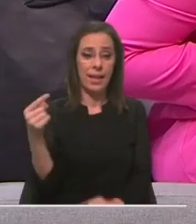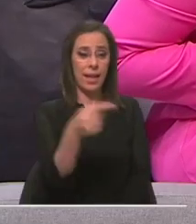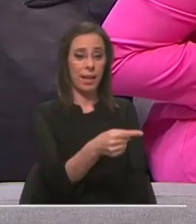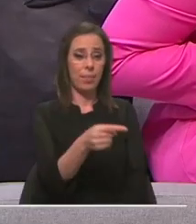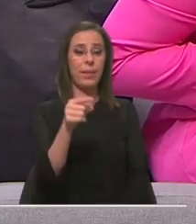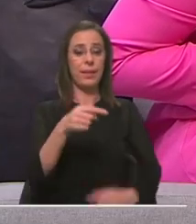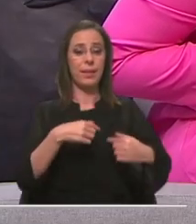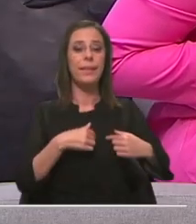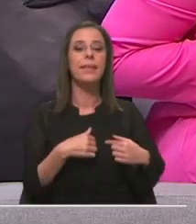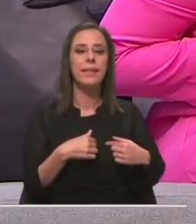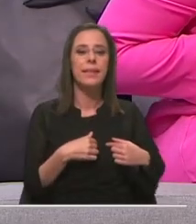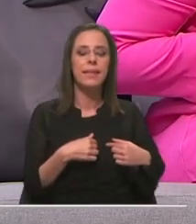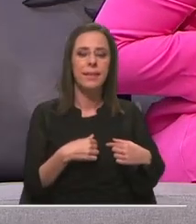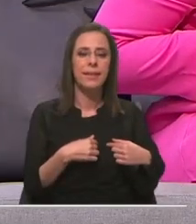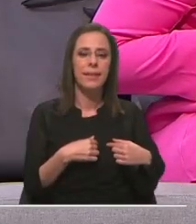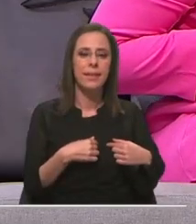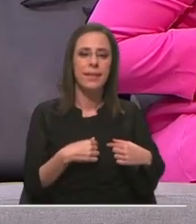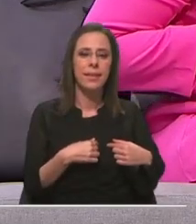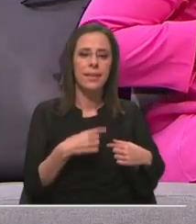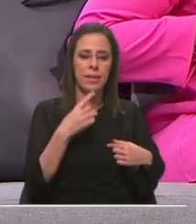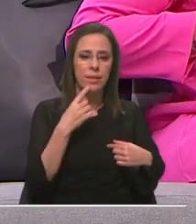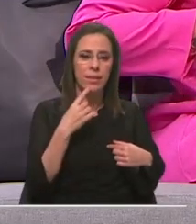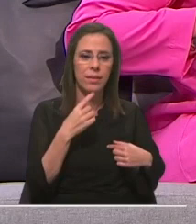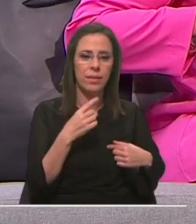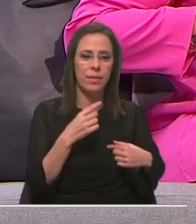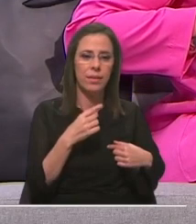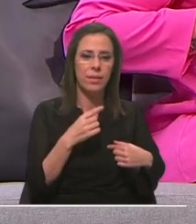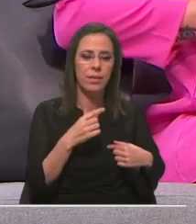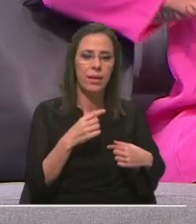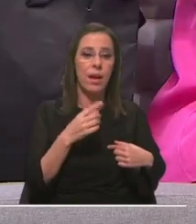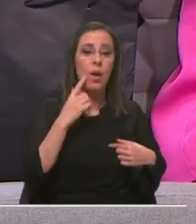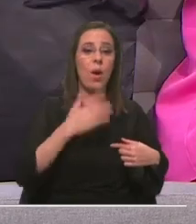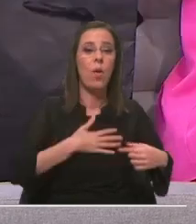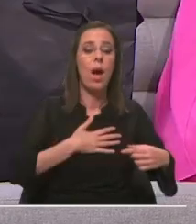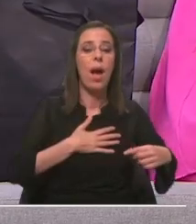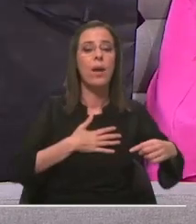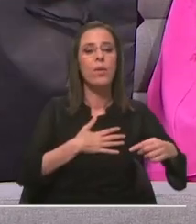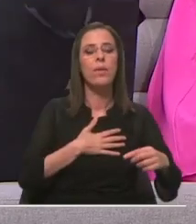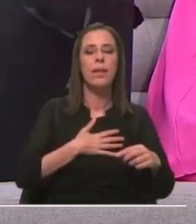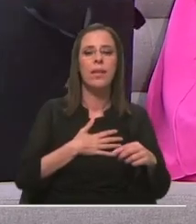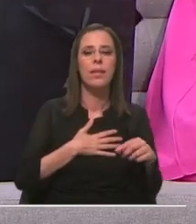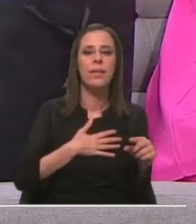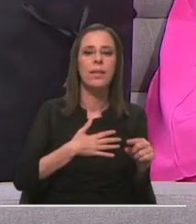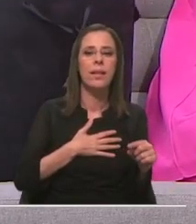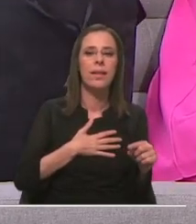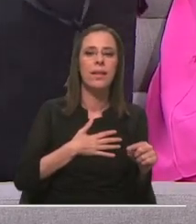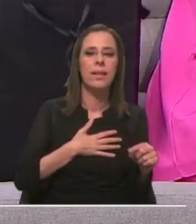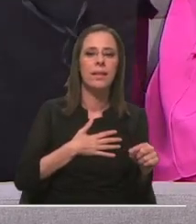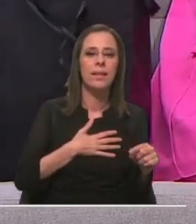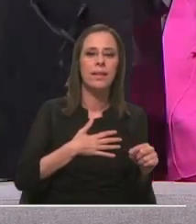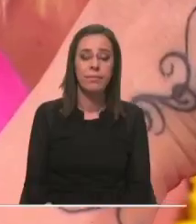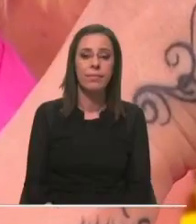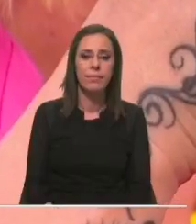ali para o saco. Pois é, para o saco. Podes tirar o que está dentro do saco, Micaela, mas não beijas a carta. Ai, do saco. Desse saco que